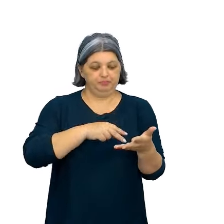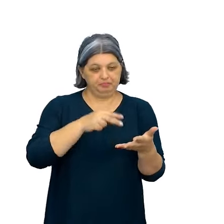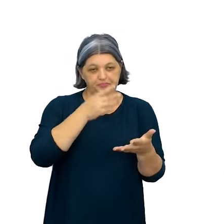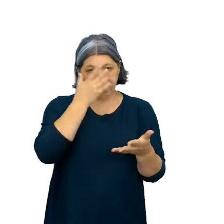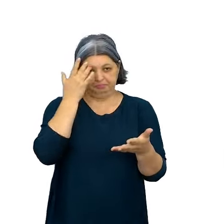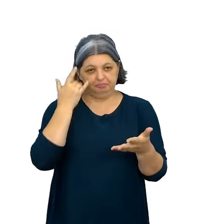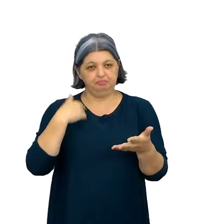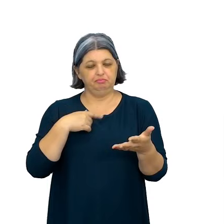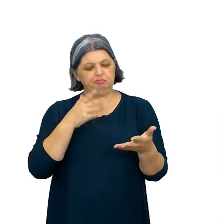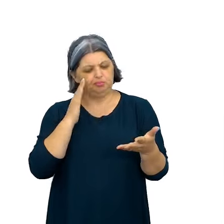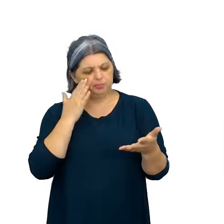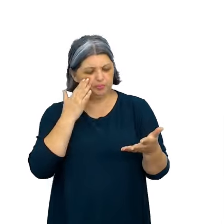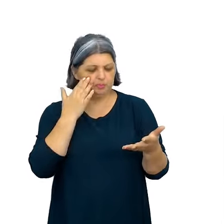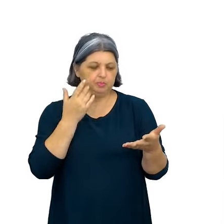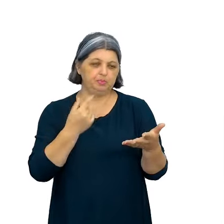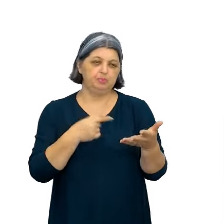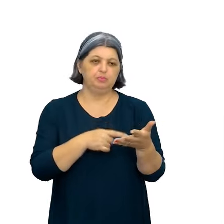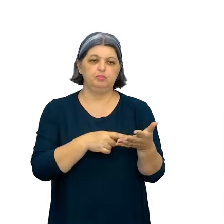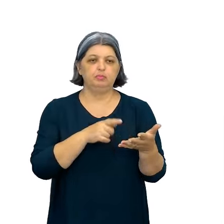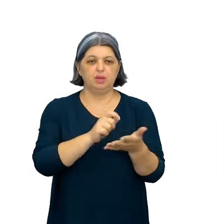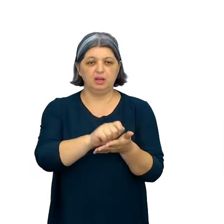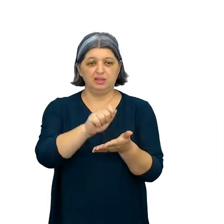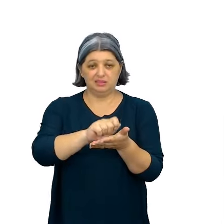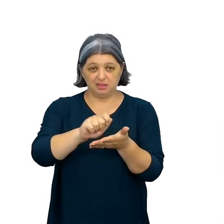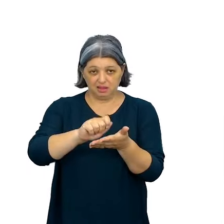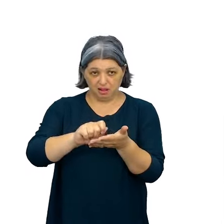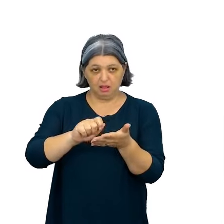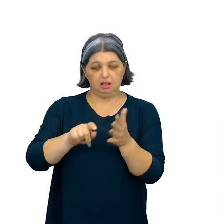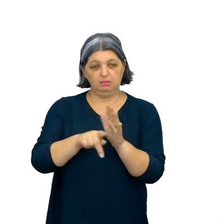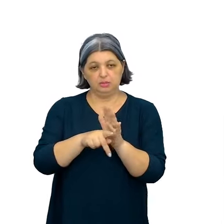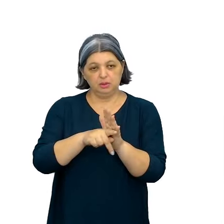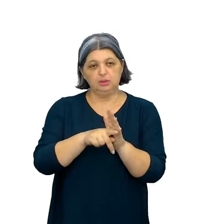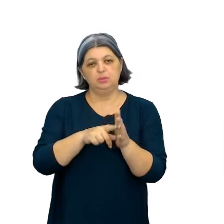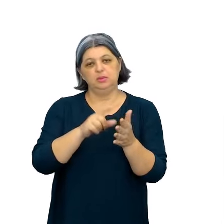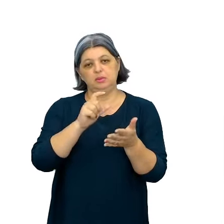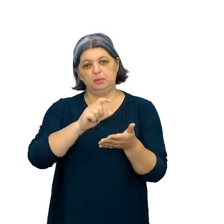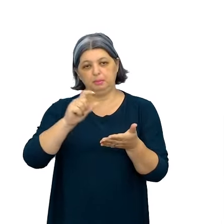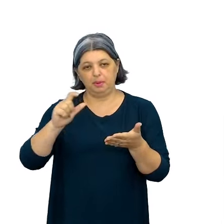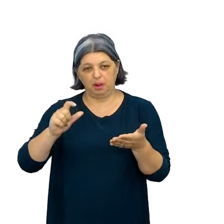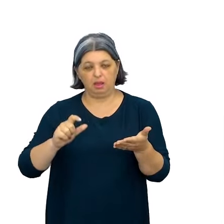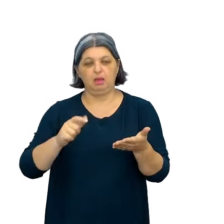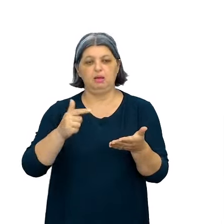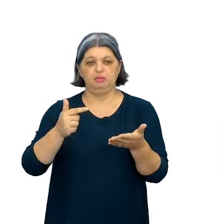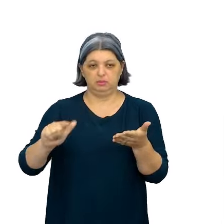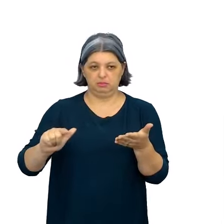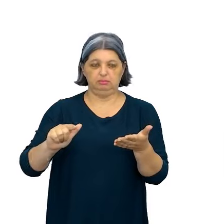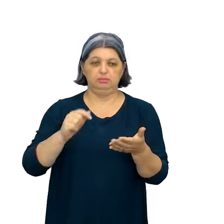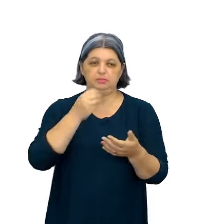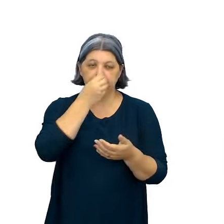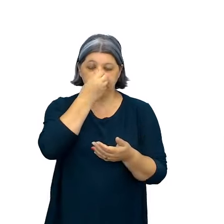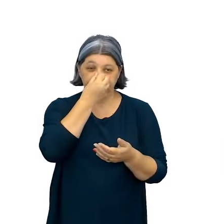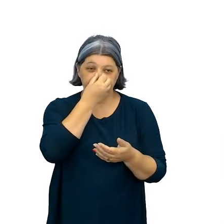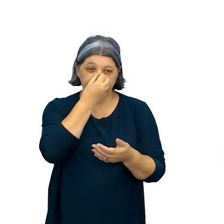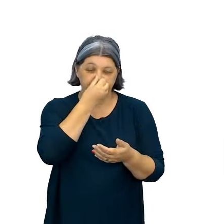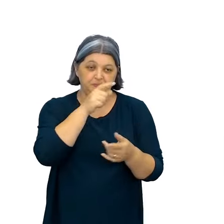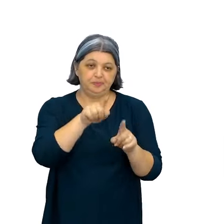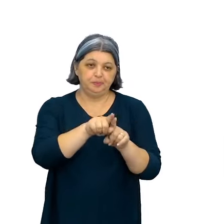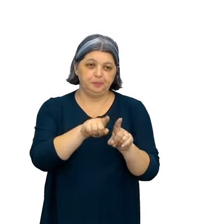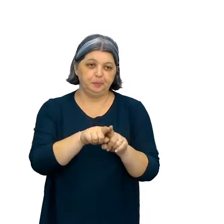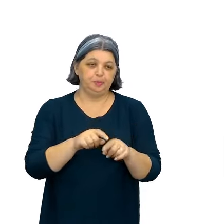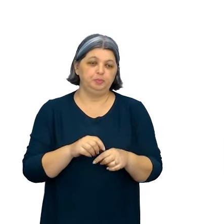as diferenças entre escrita e escrita e outras formas gráficas. Além disso,